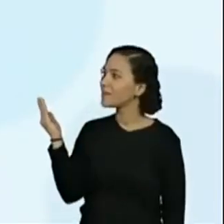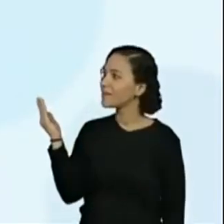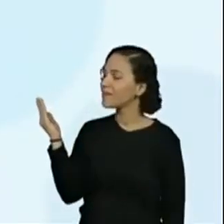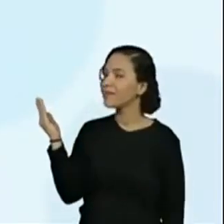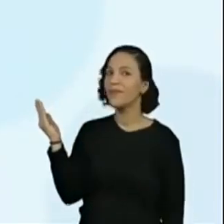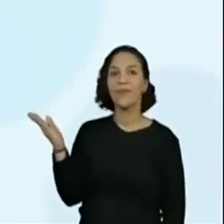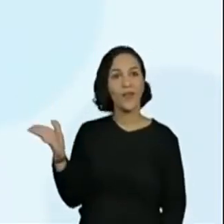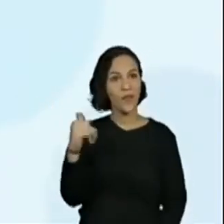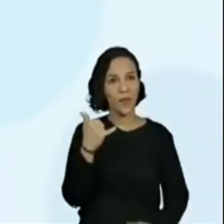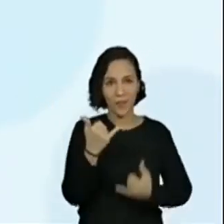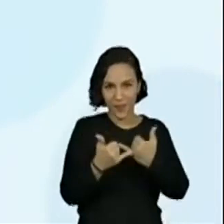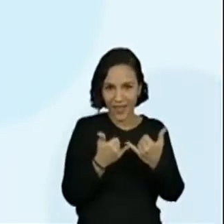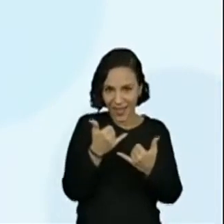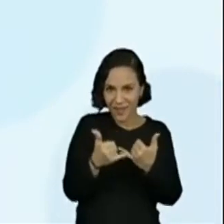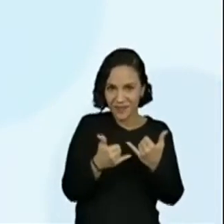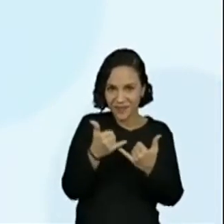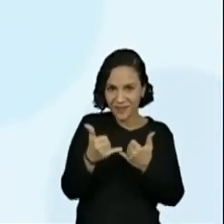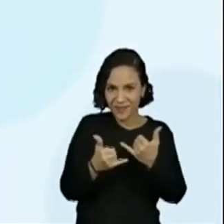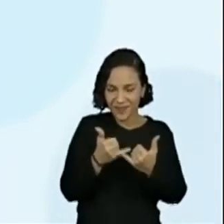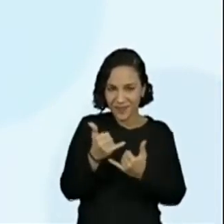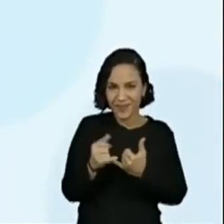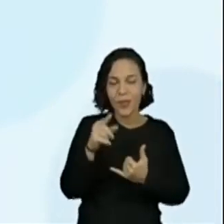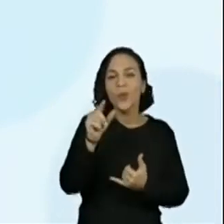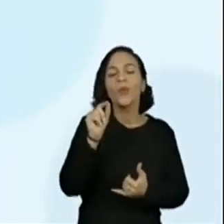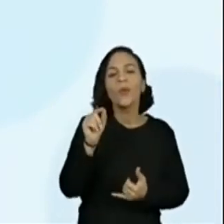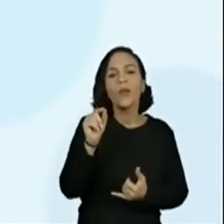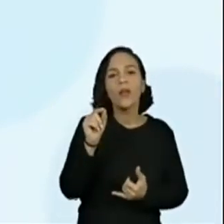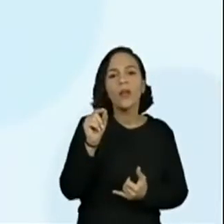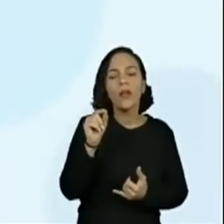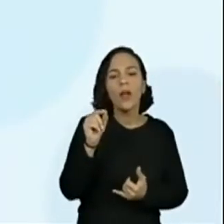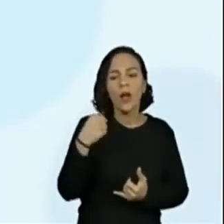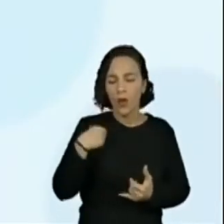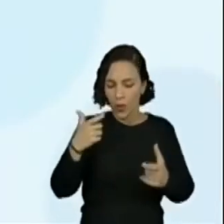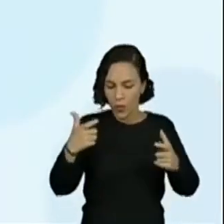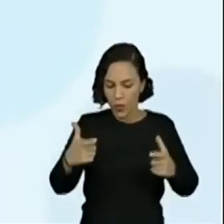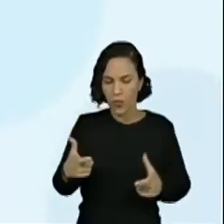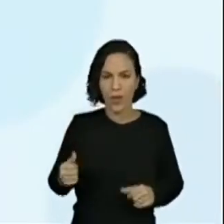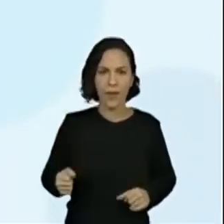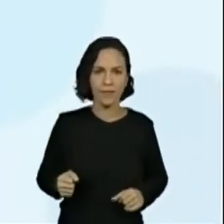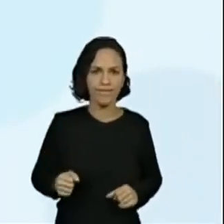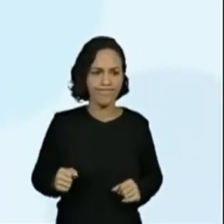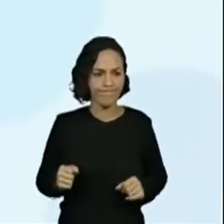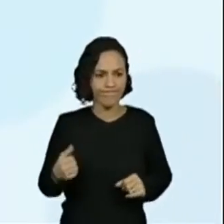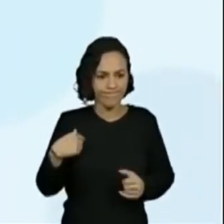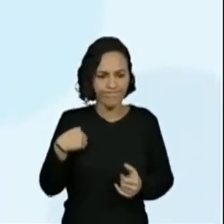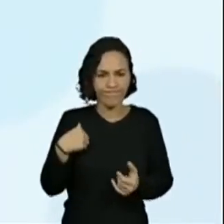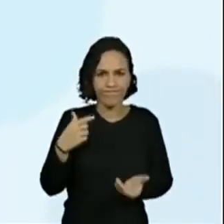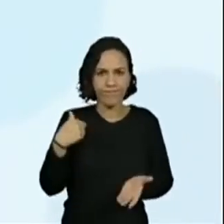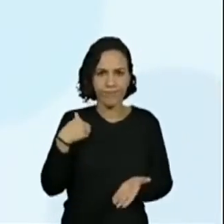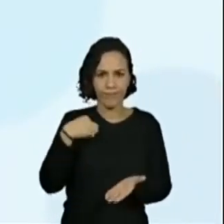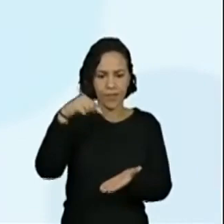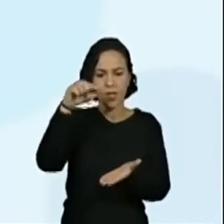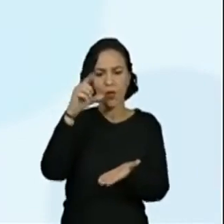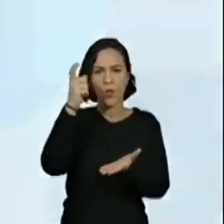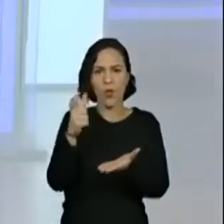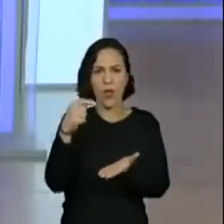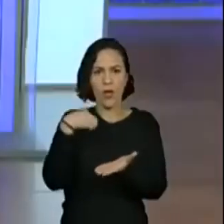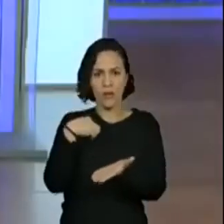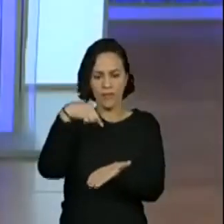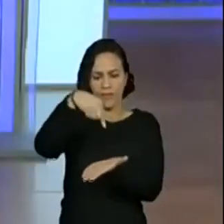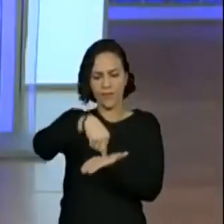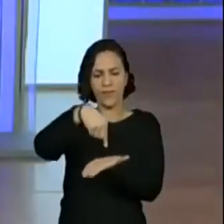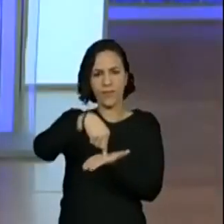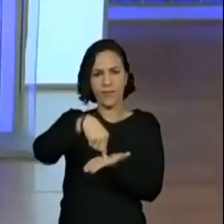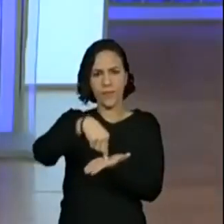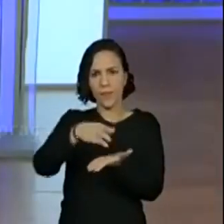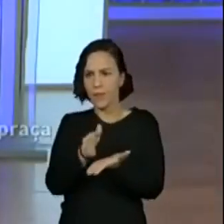a brincar um pouquinho com esta questão de se localizar. Será que é fácil? Aliás, ali no chat, antes da gente